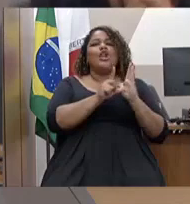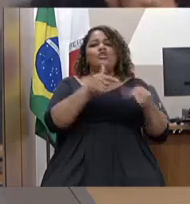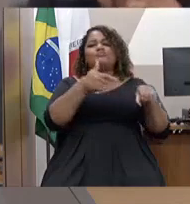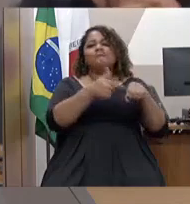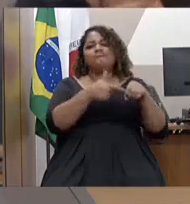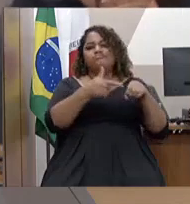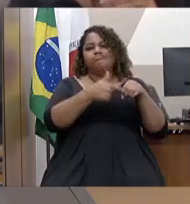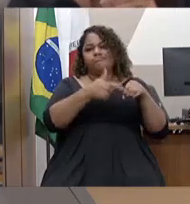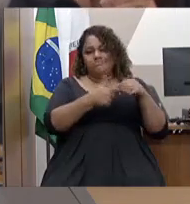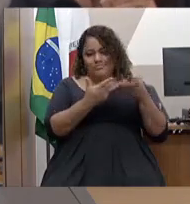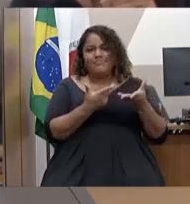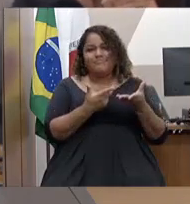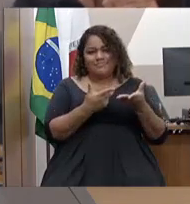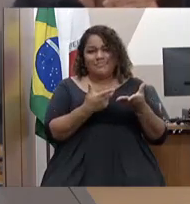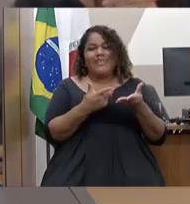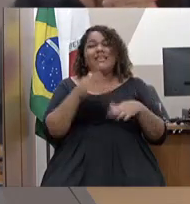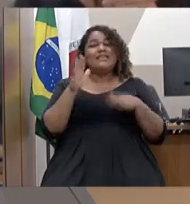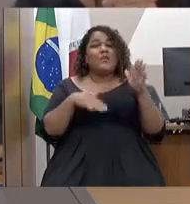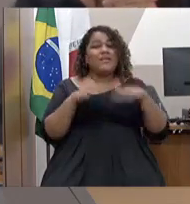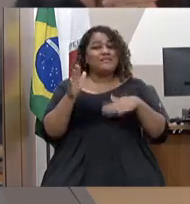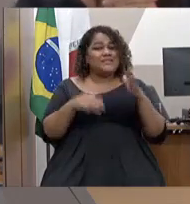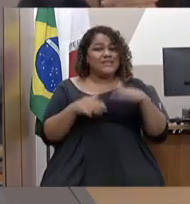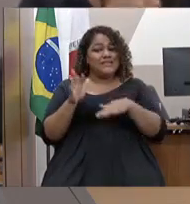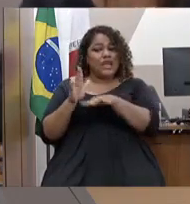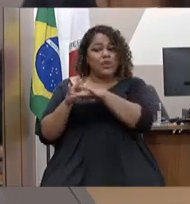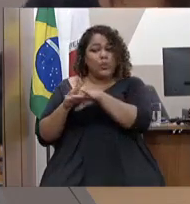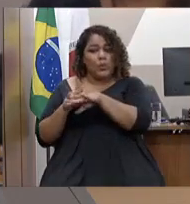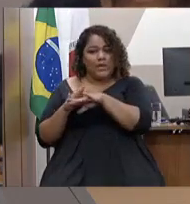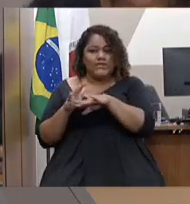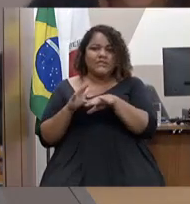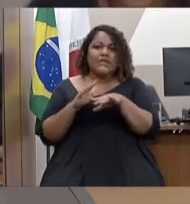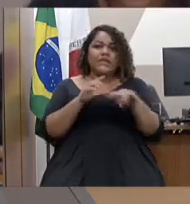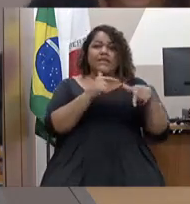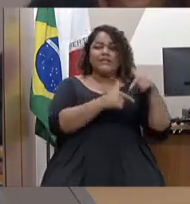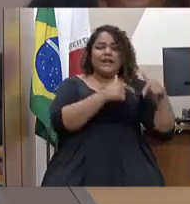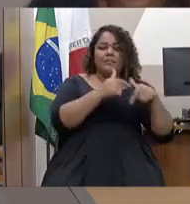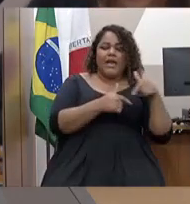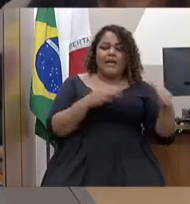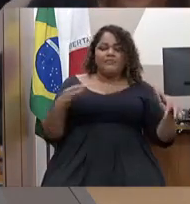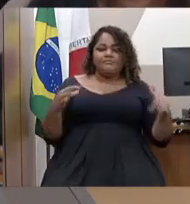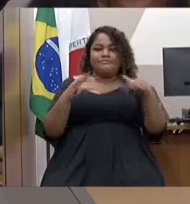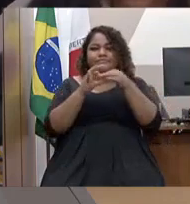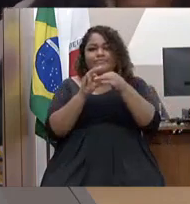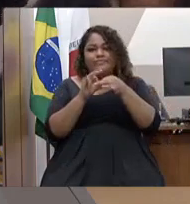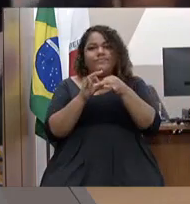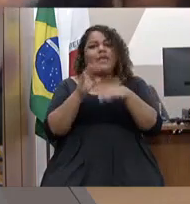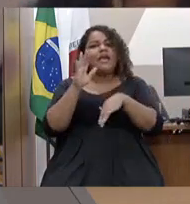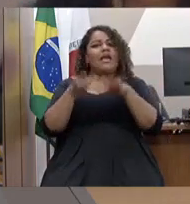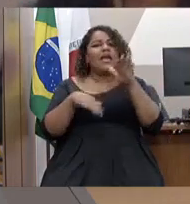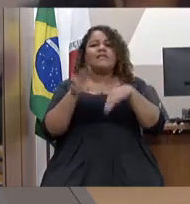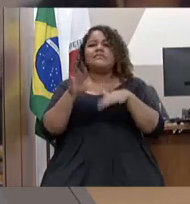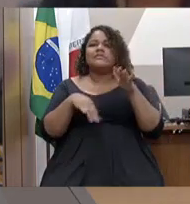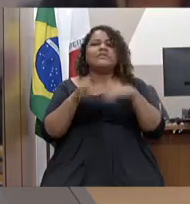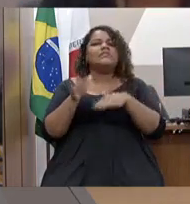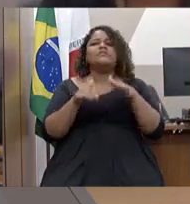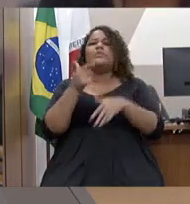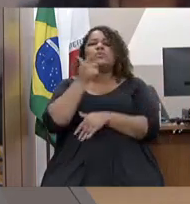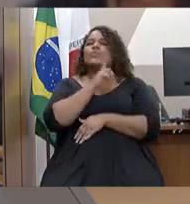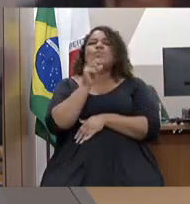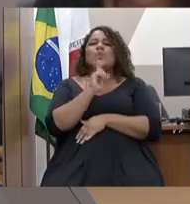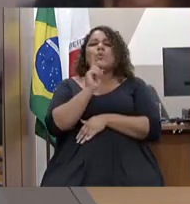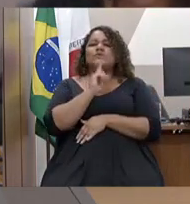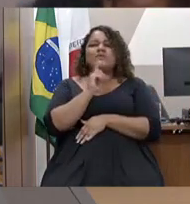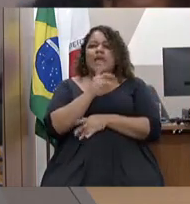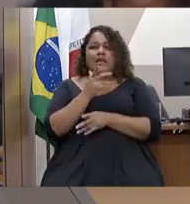trabalho muitas vezes ele não é feito especialmente no caso do câncer que só vai aparecer depois de muitos anos não é uma doença imediata não